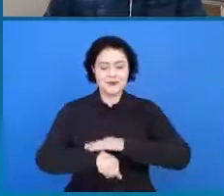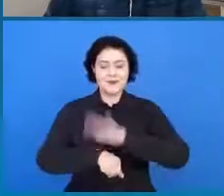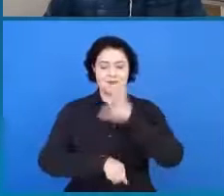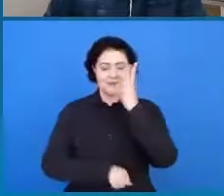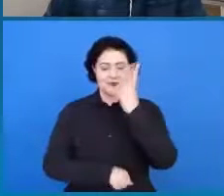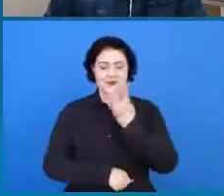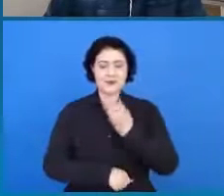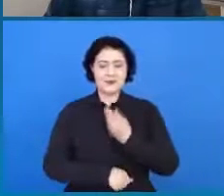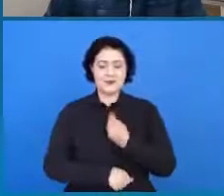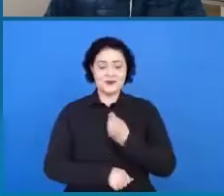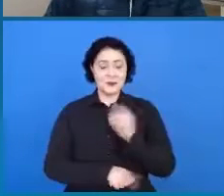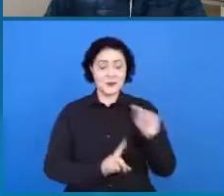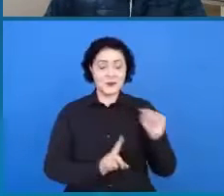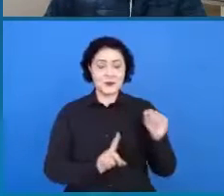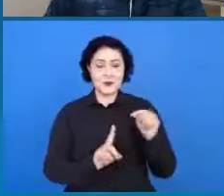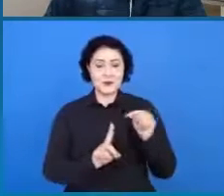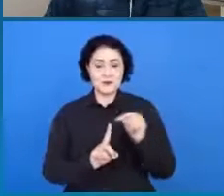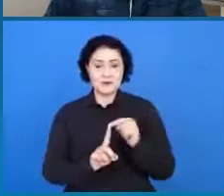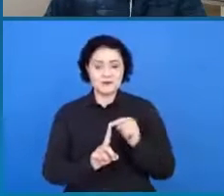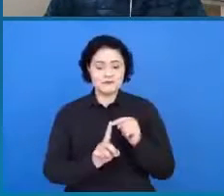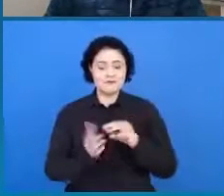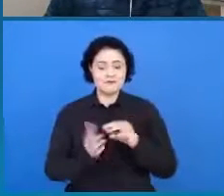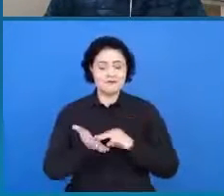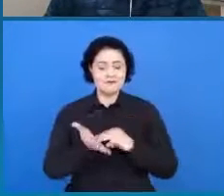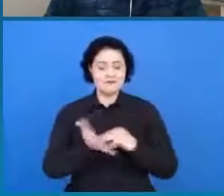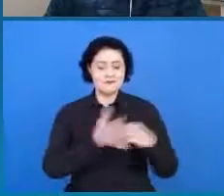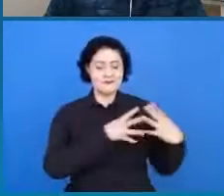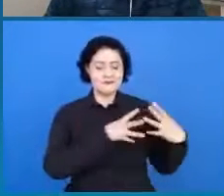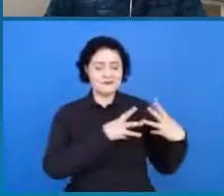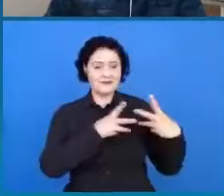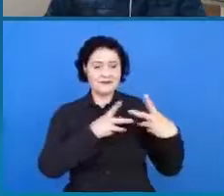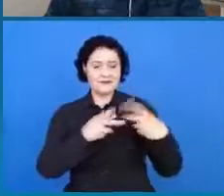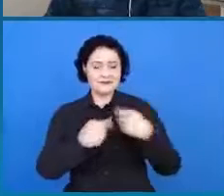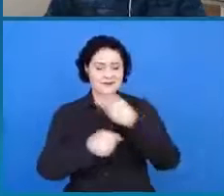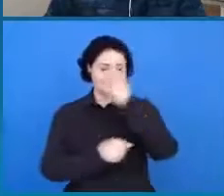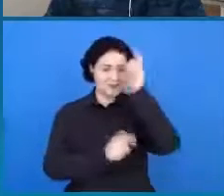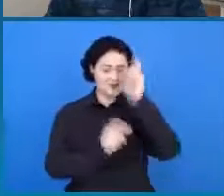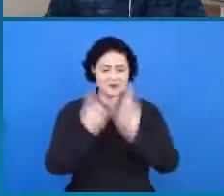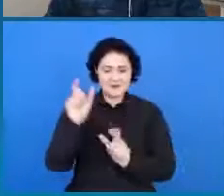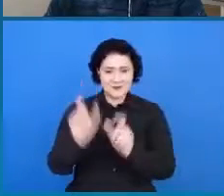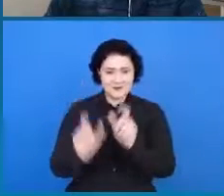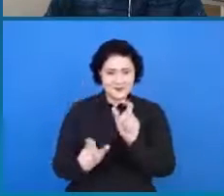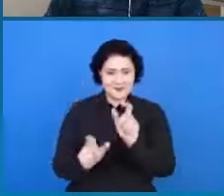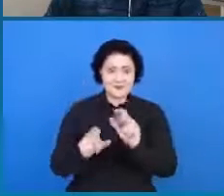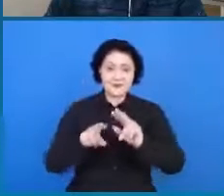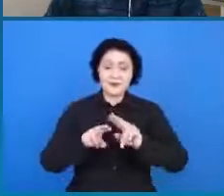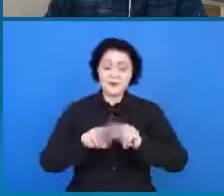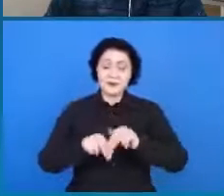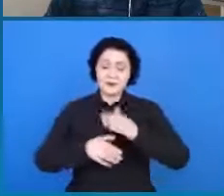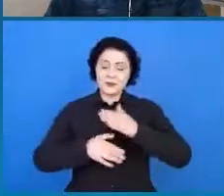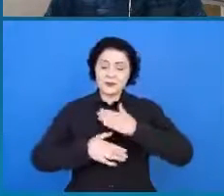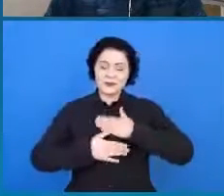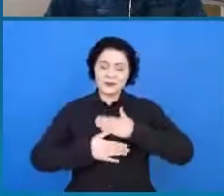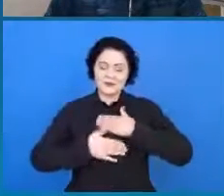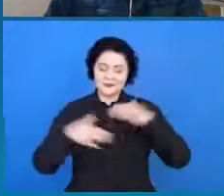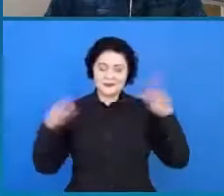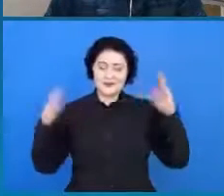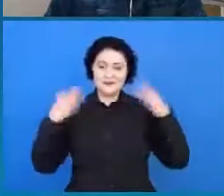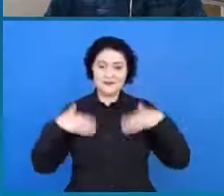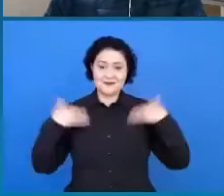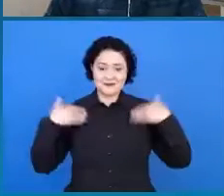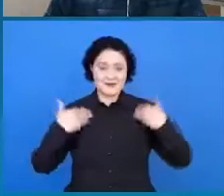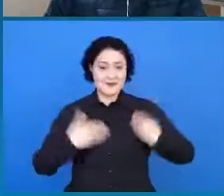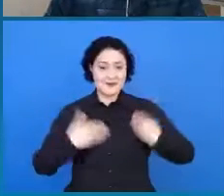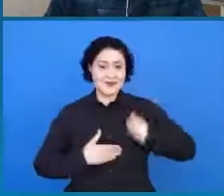tem a finalidade de levar essa mensagem a todos os corações Eu repito que para mim uma alegria muito grande estar